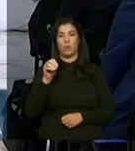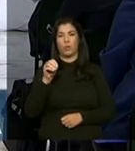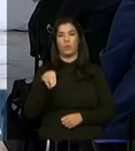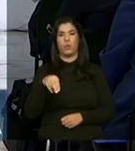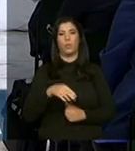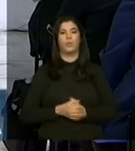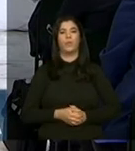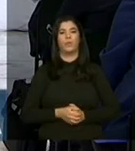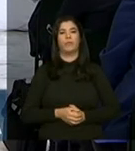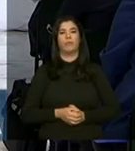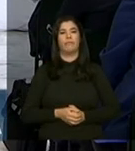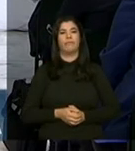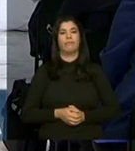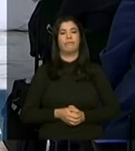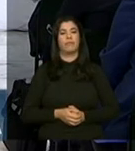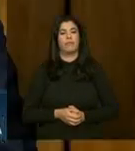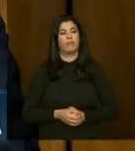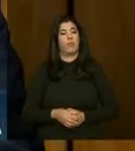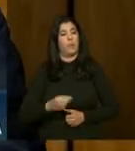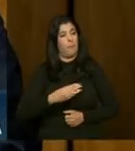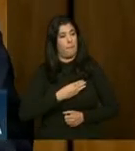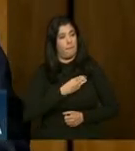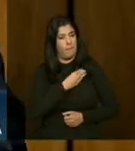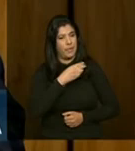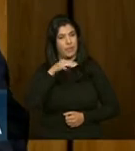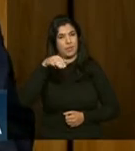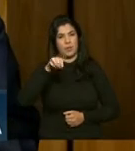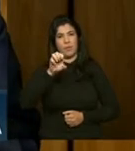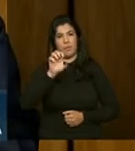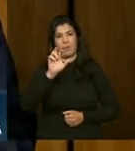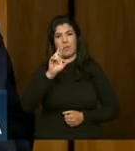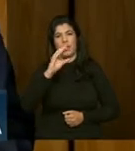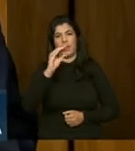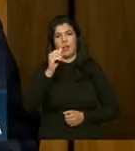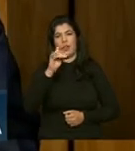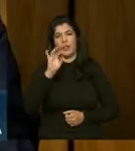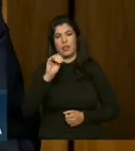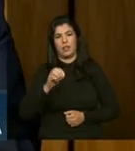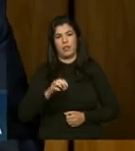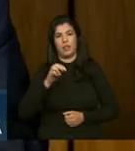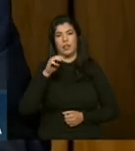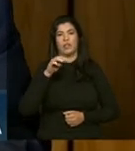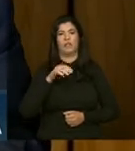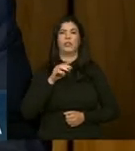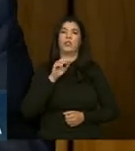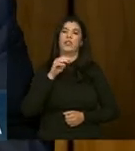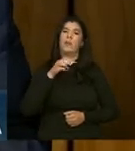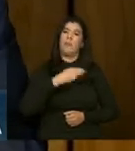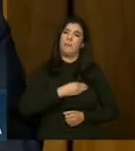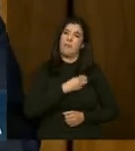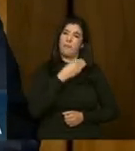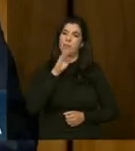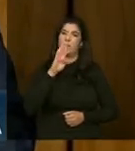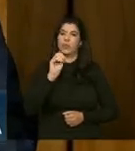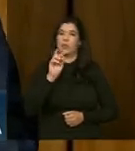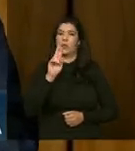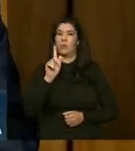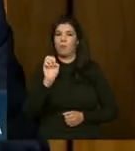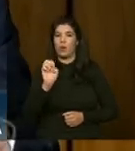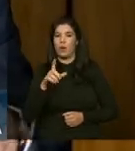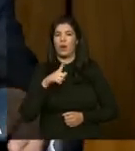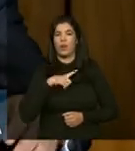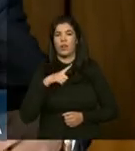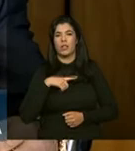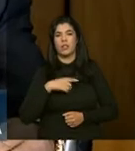Ministro Mercadante, ministro Mauro Borges, ministra Miriam Belchior, meu amigo